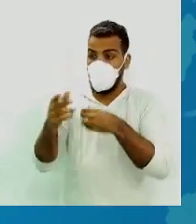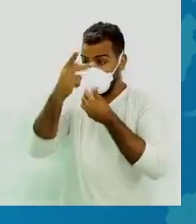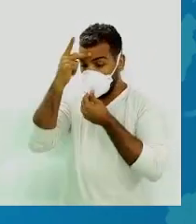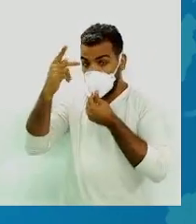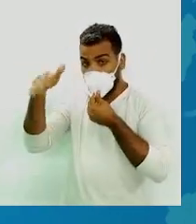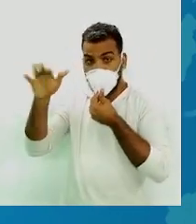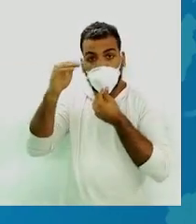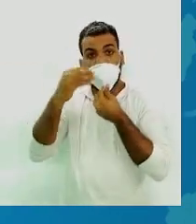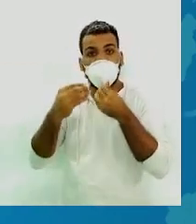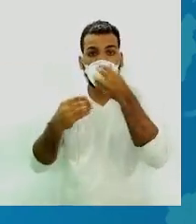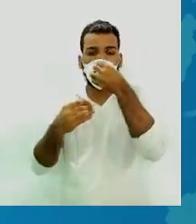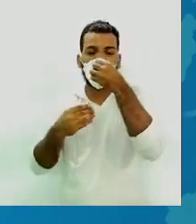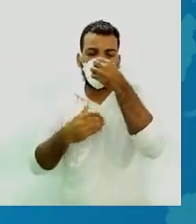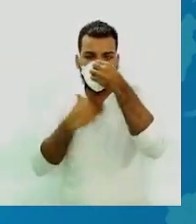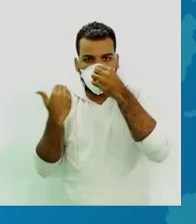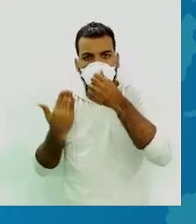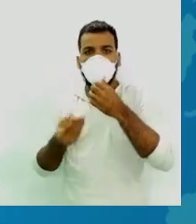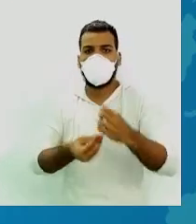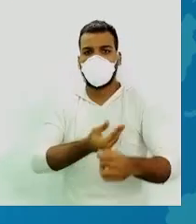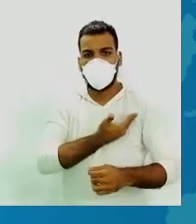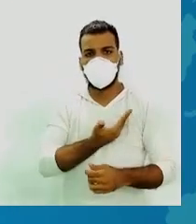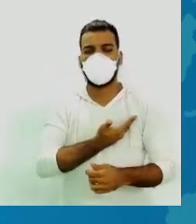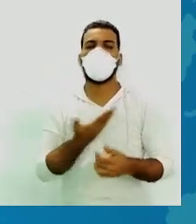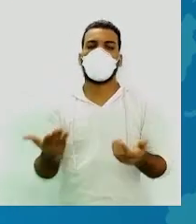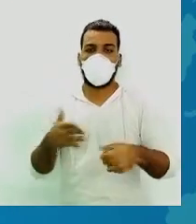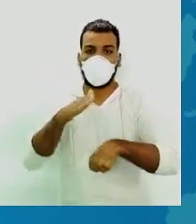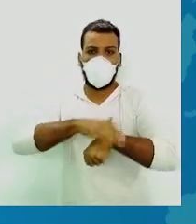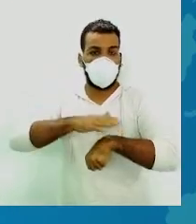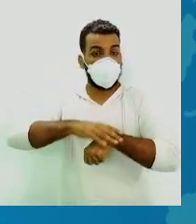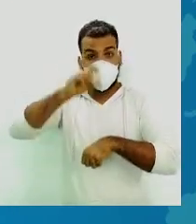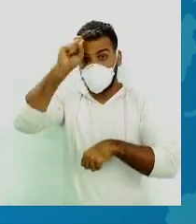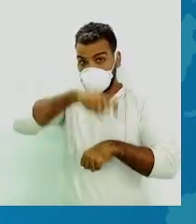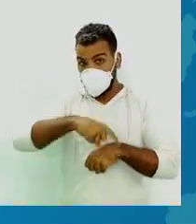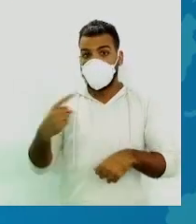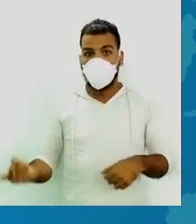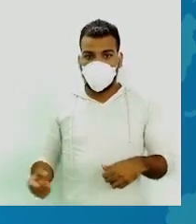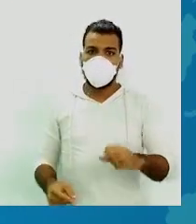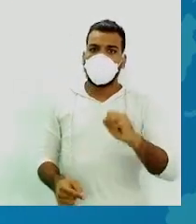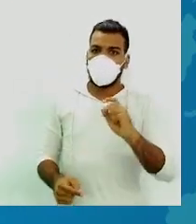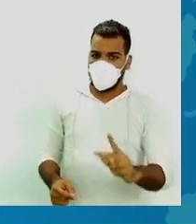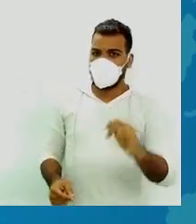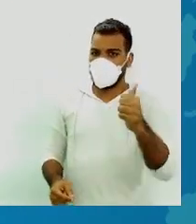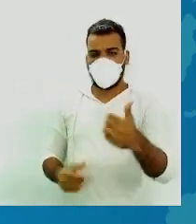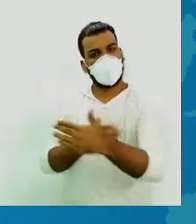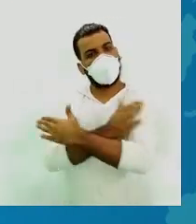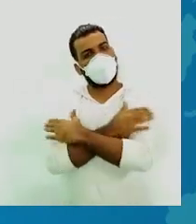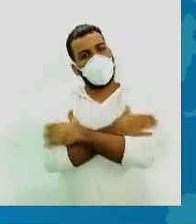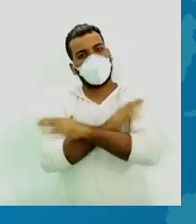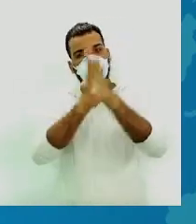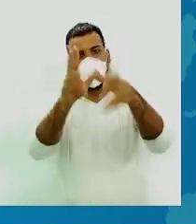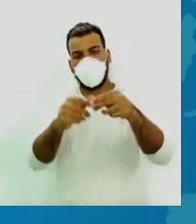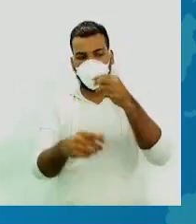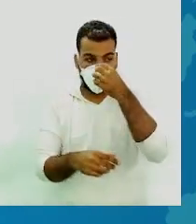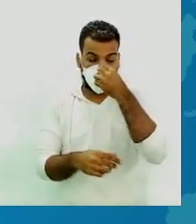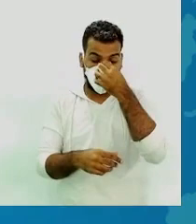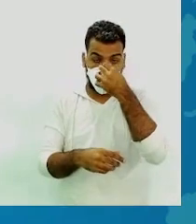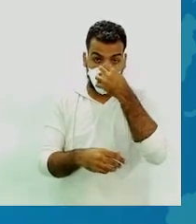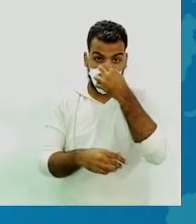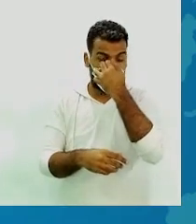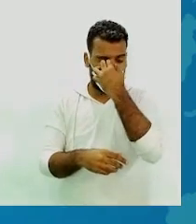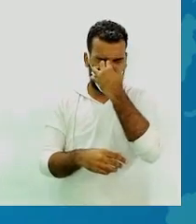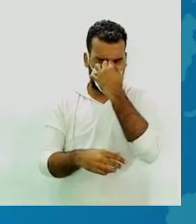perderam seus parentes, amigos, nesse momento tão difícil, tá bom? Um abraço para todos. Mas vamos à nossa aula de